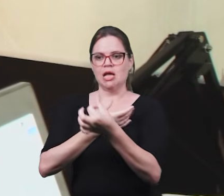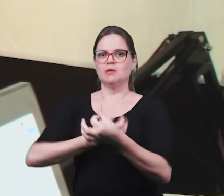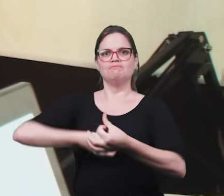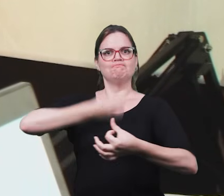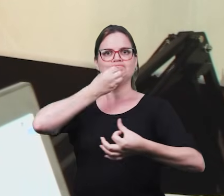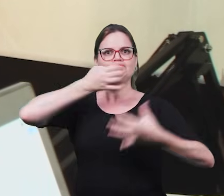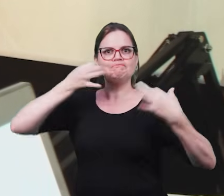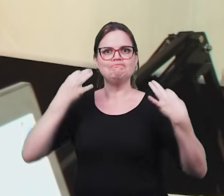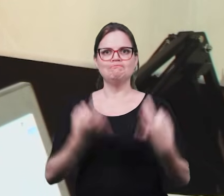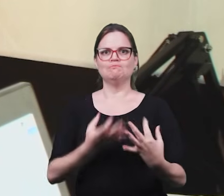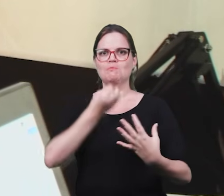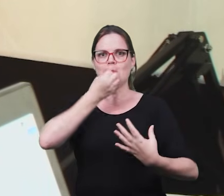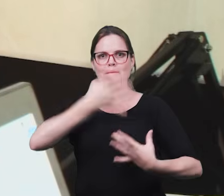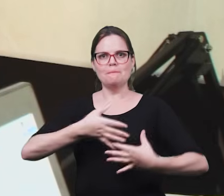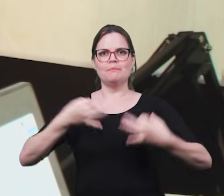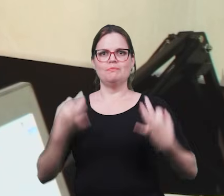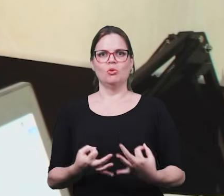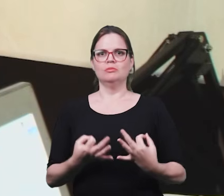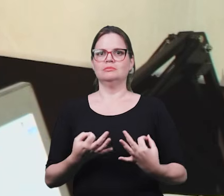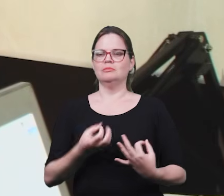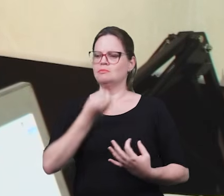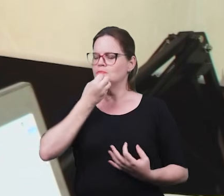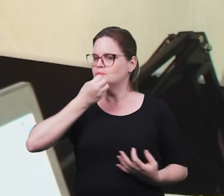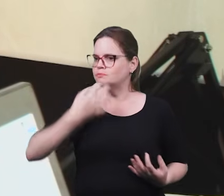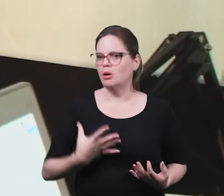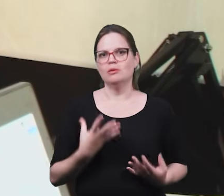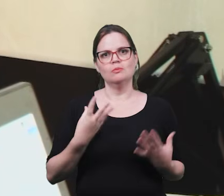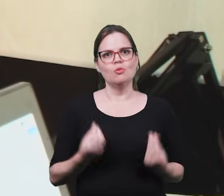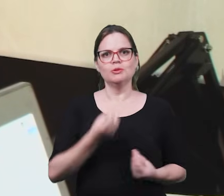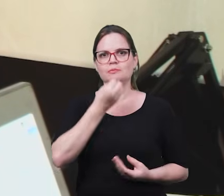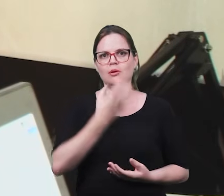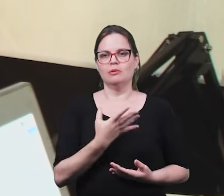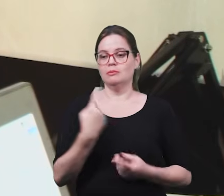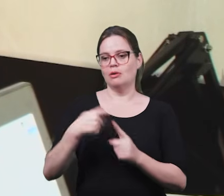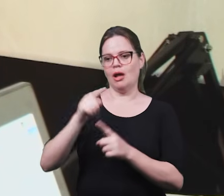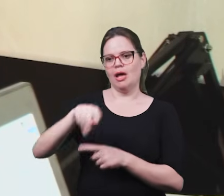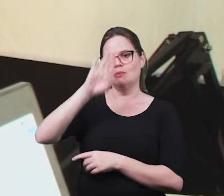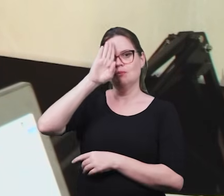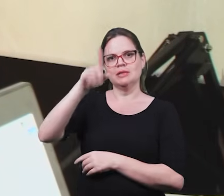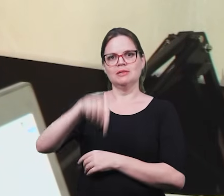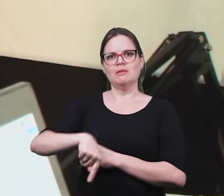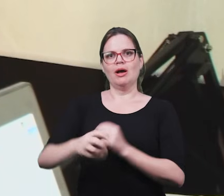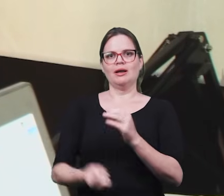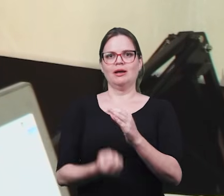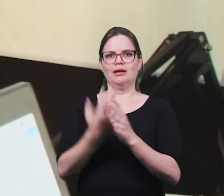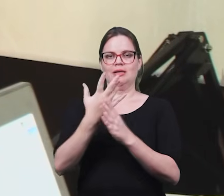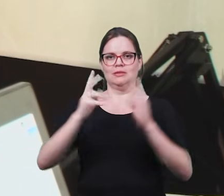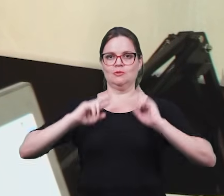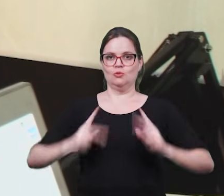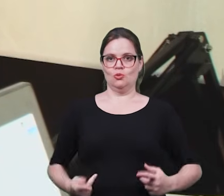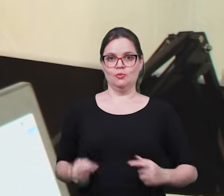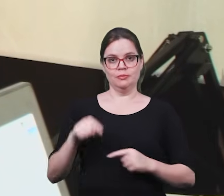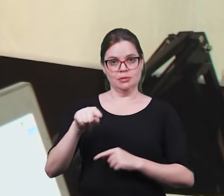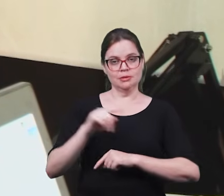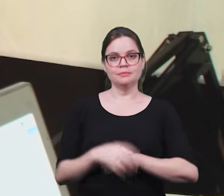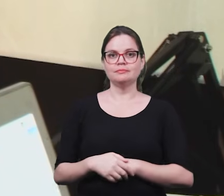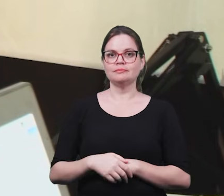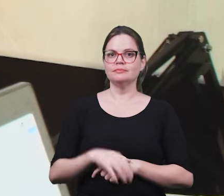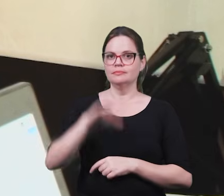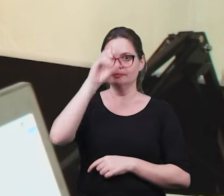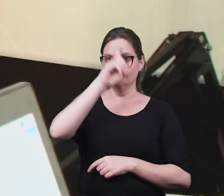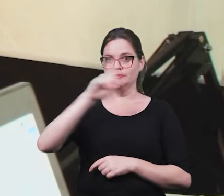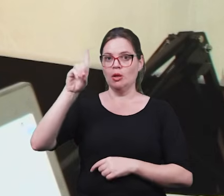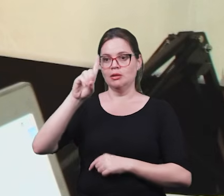tinha um propósito maior ali registrado. O homem é a coroa da criação. Então o Senhor deu ao homem, quando